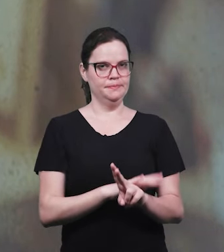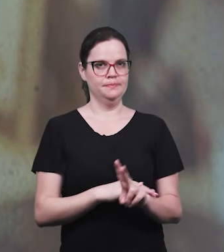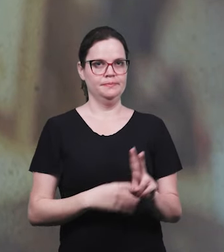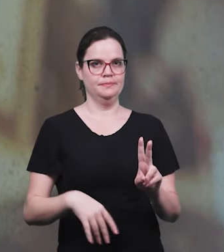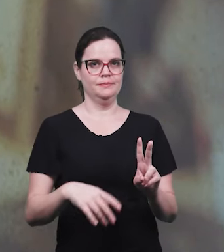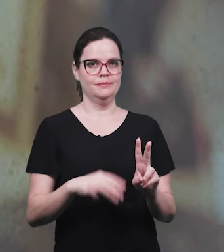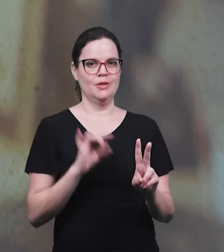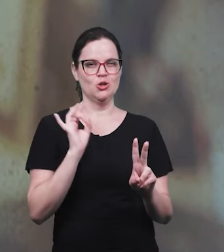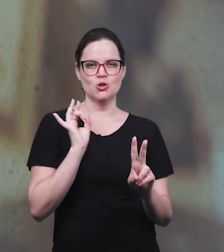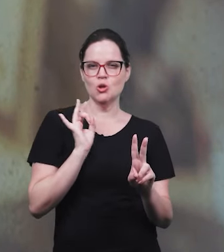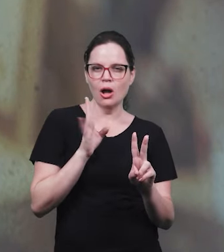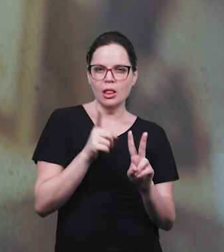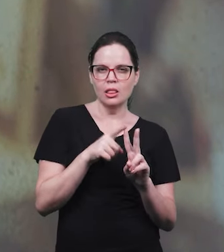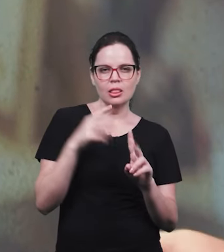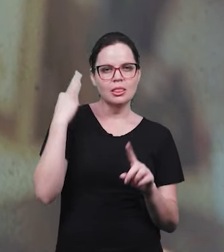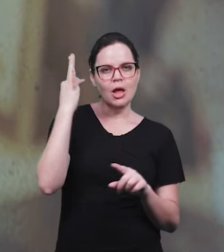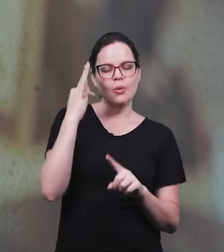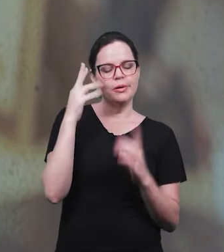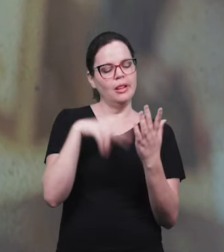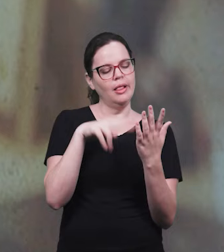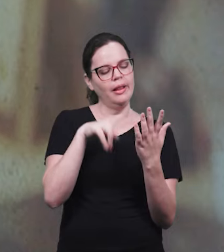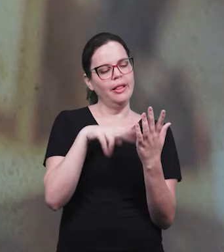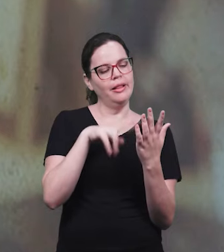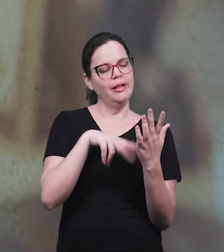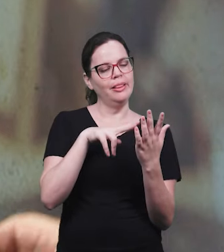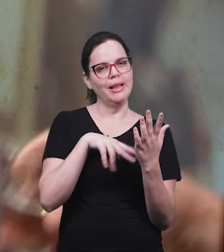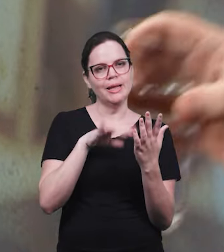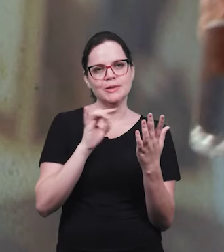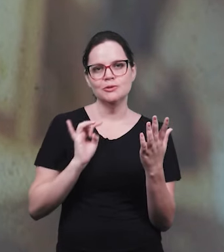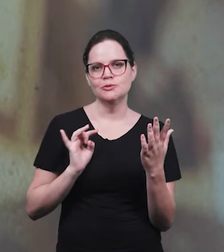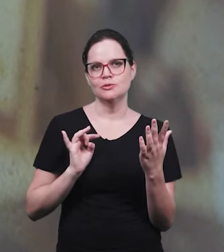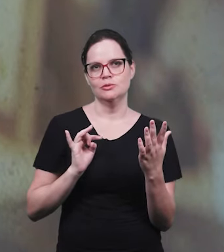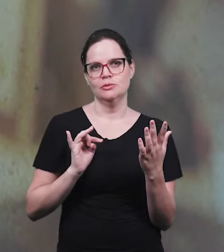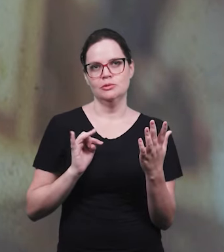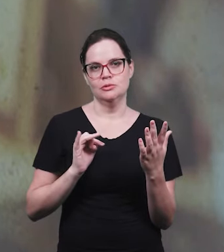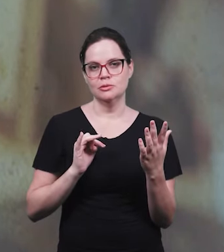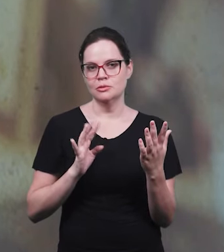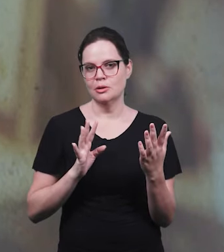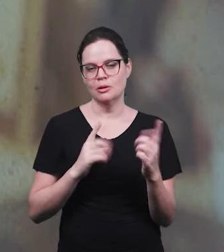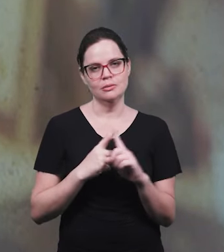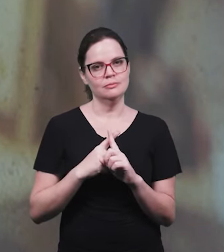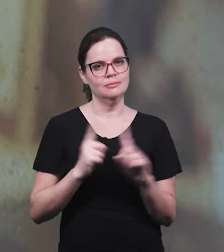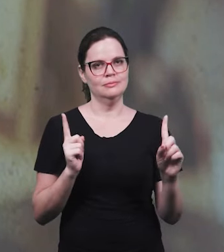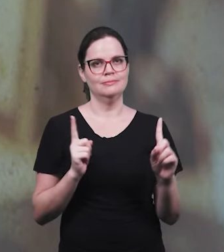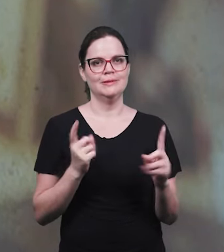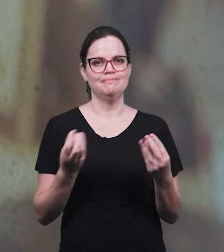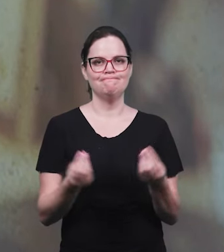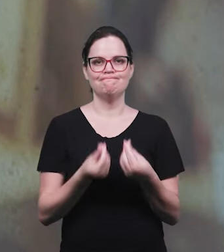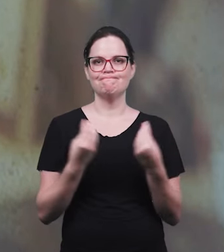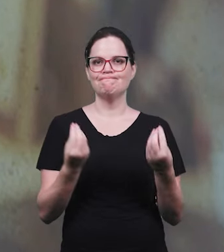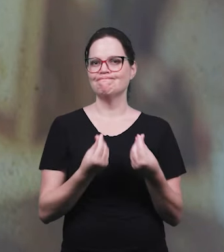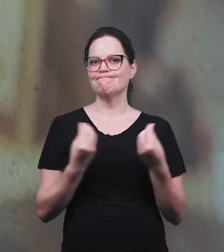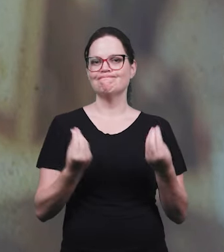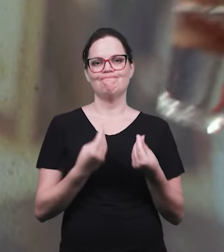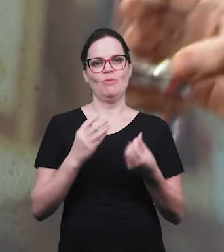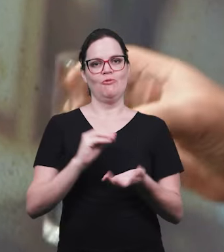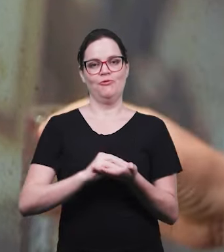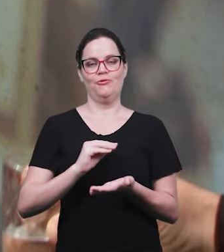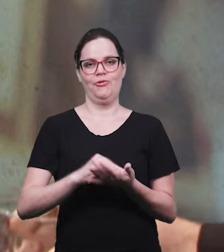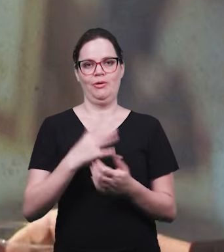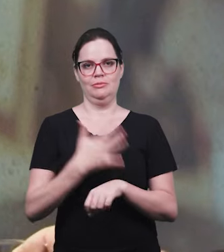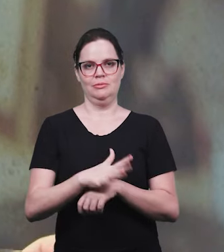ter apenas a teoria, isso é importante, mas ficamos carentes da prática. E